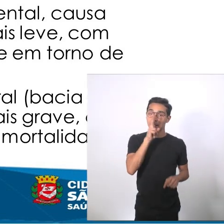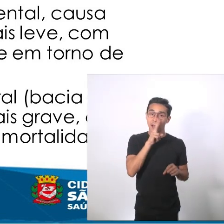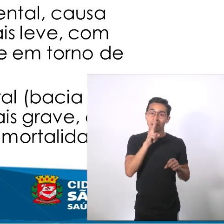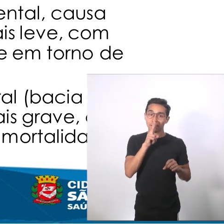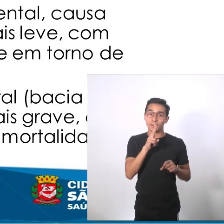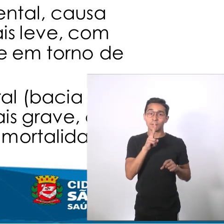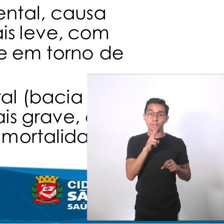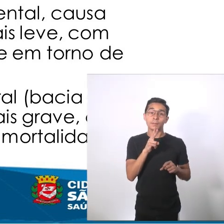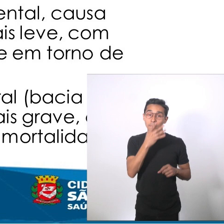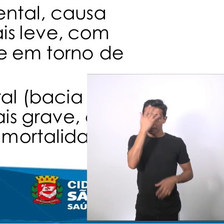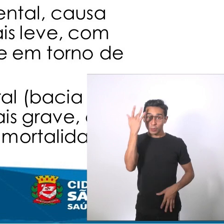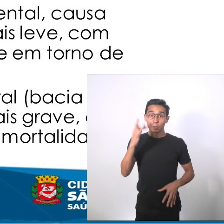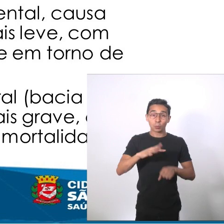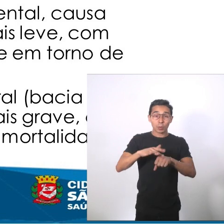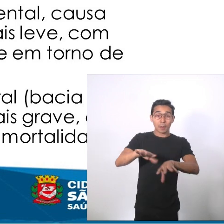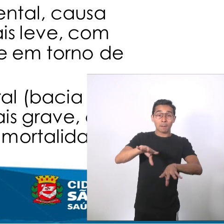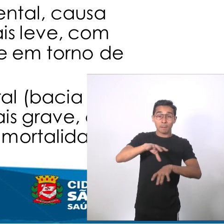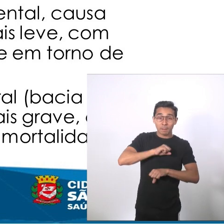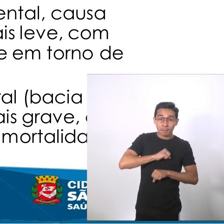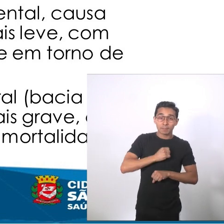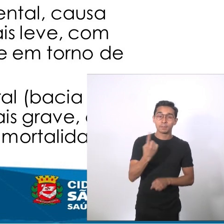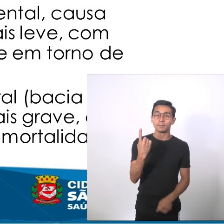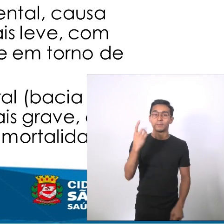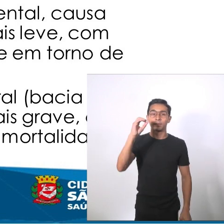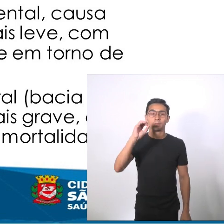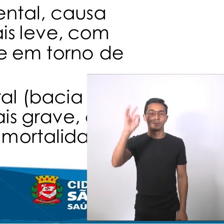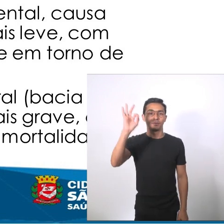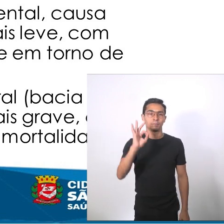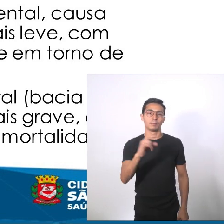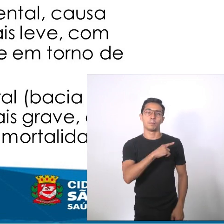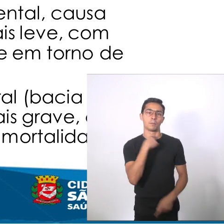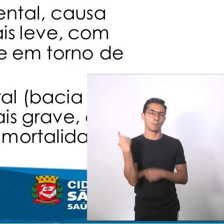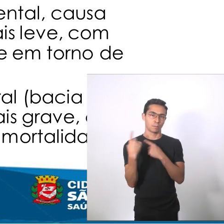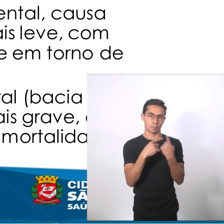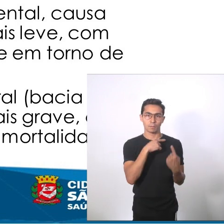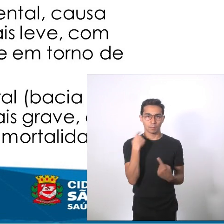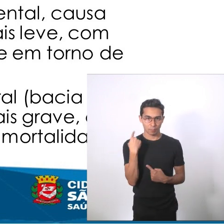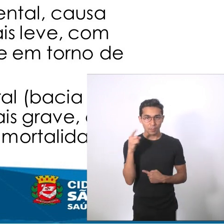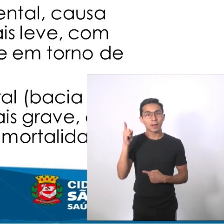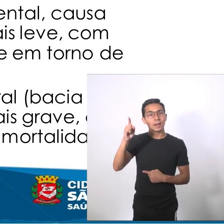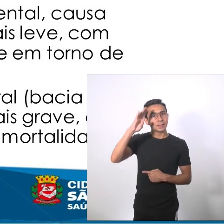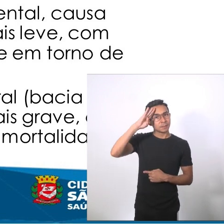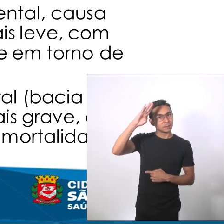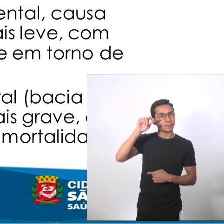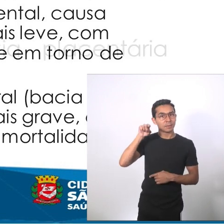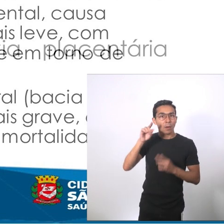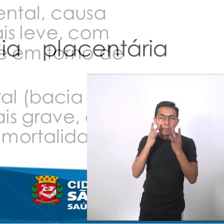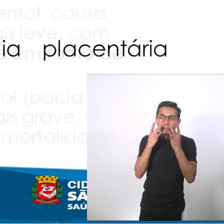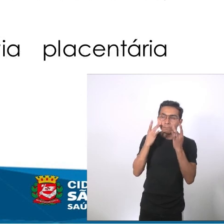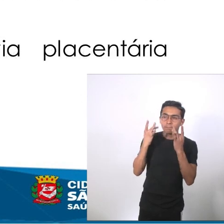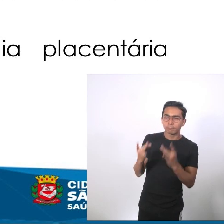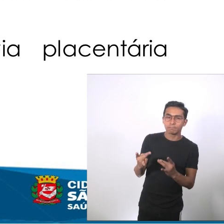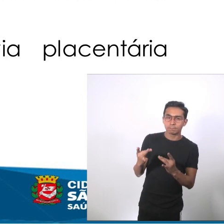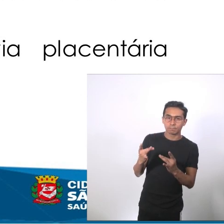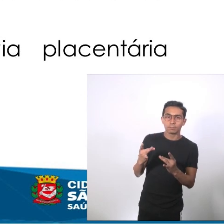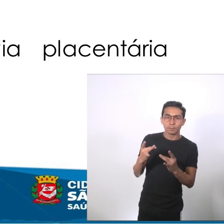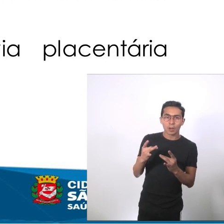estamos observando atualmente é este de circulação da África Ocidental.